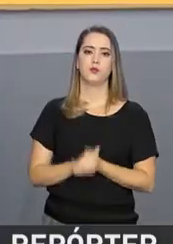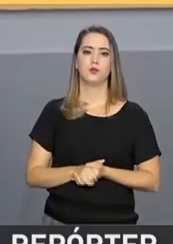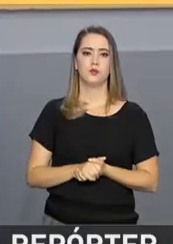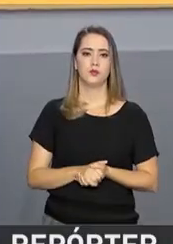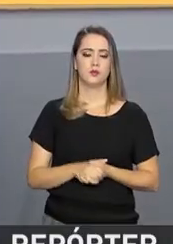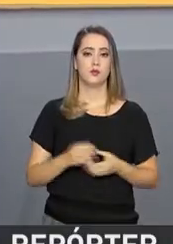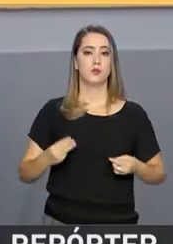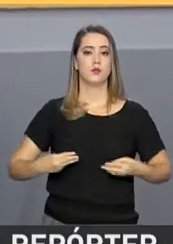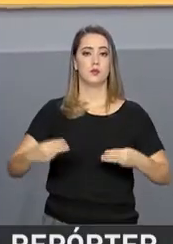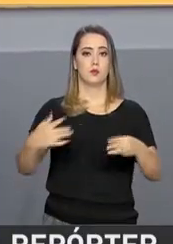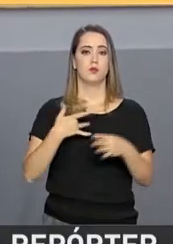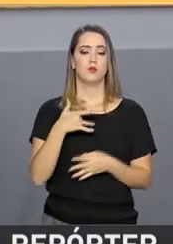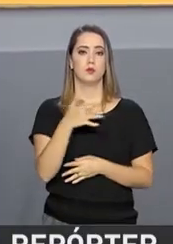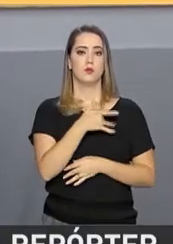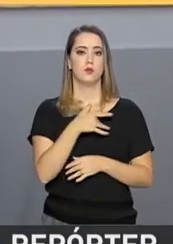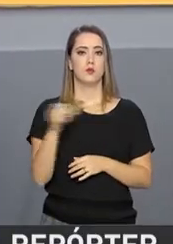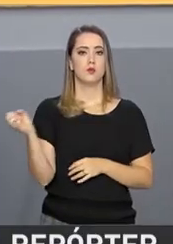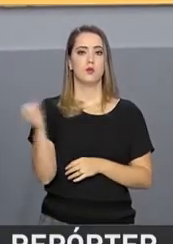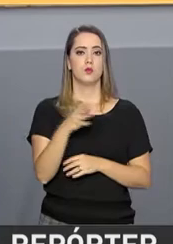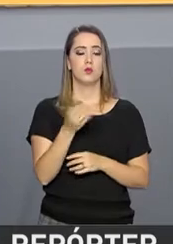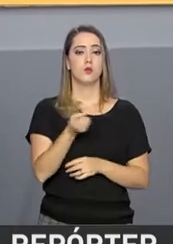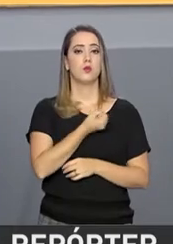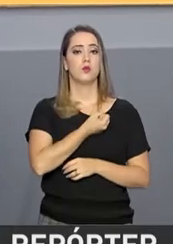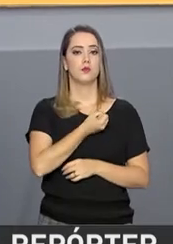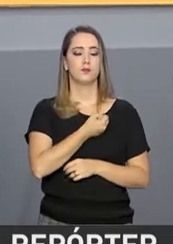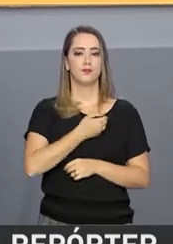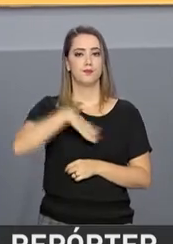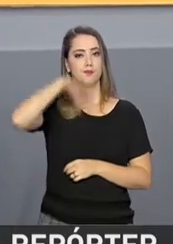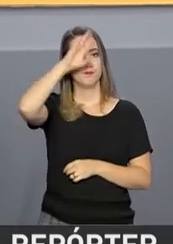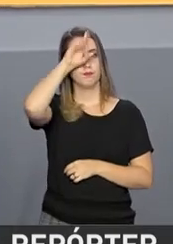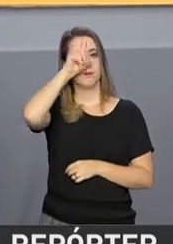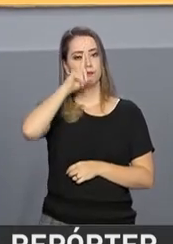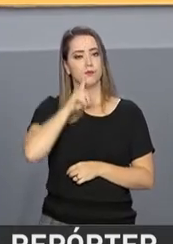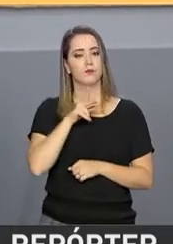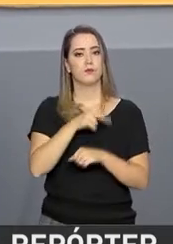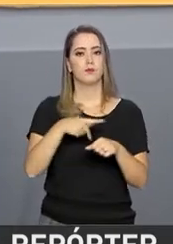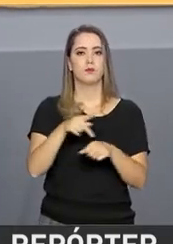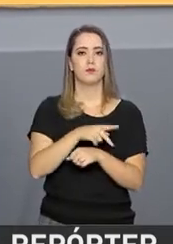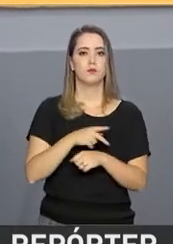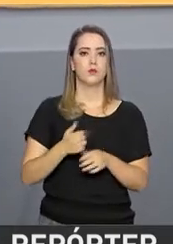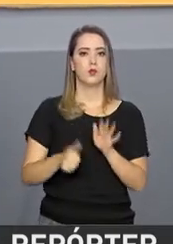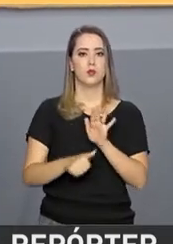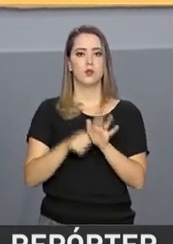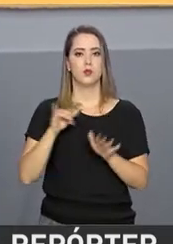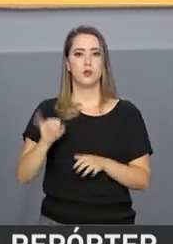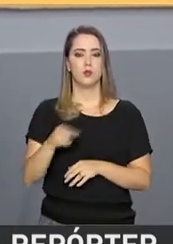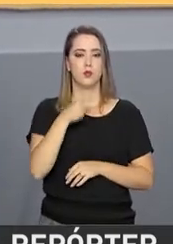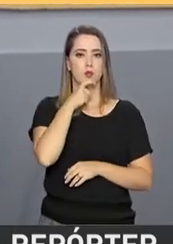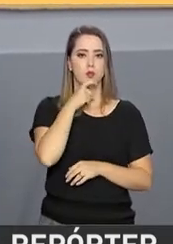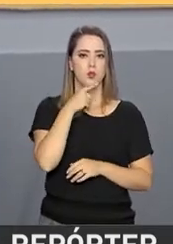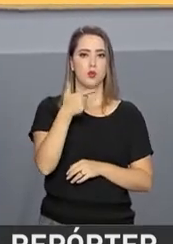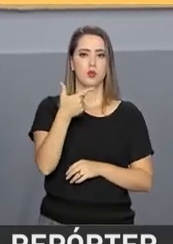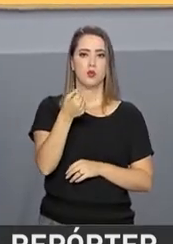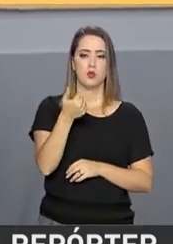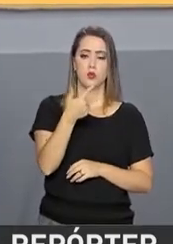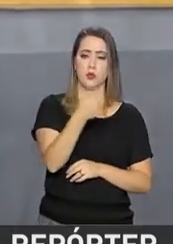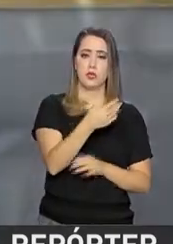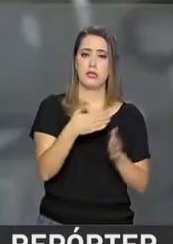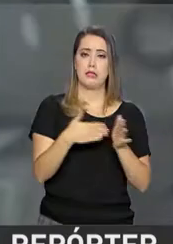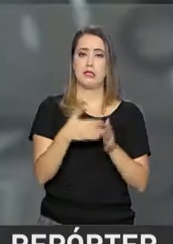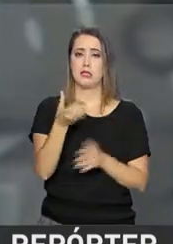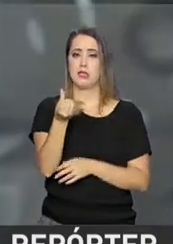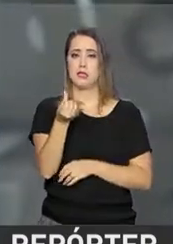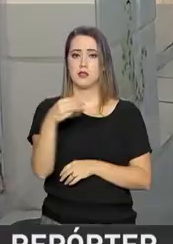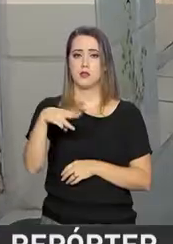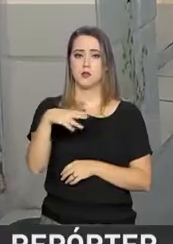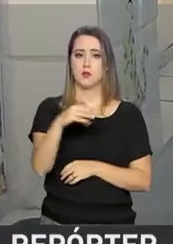o ministério da saúde atualizou o número de casos de febre amarela no país de 1º de julho de 2017 a 6 de